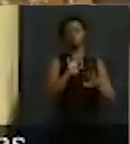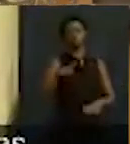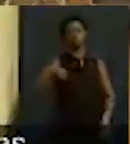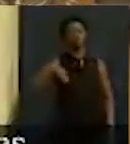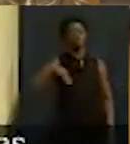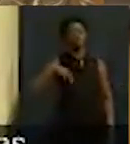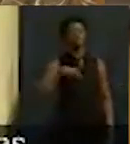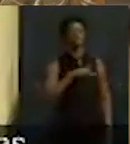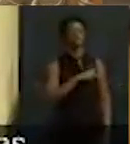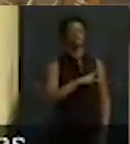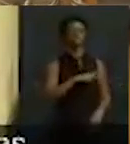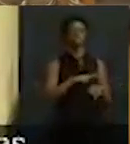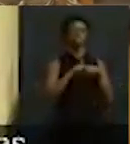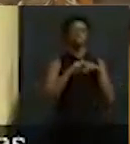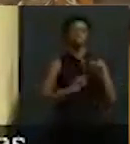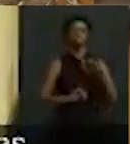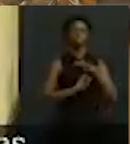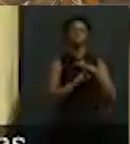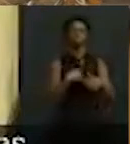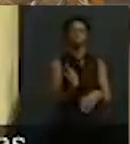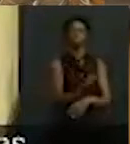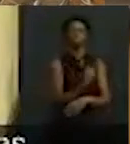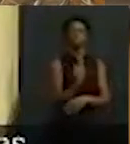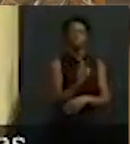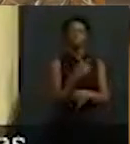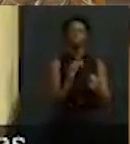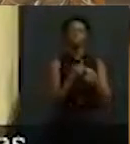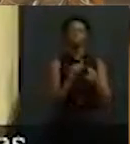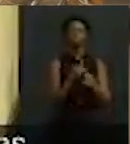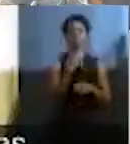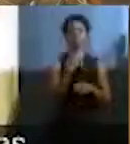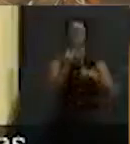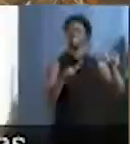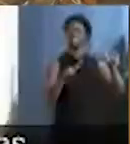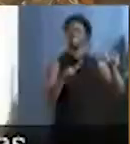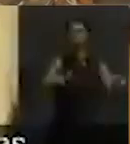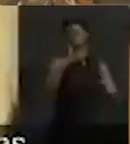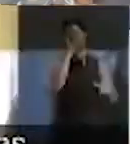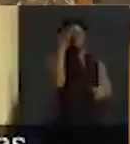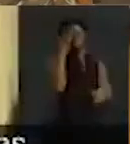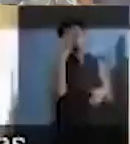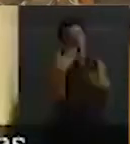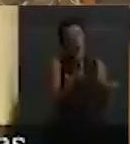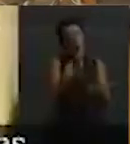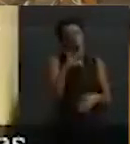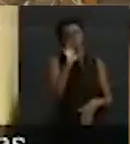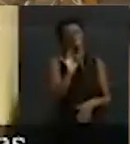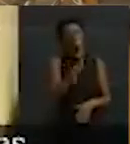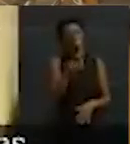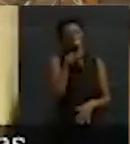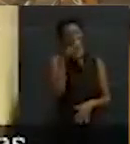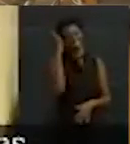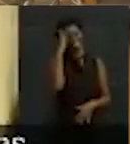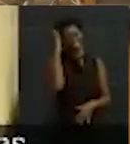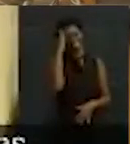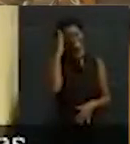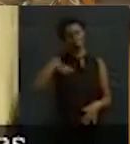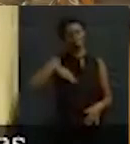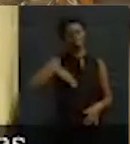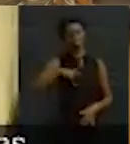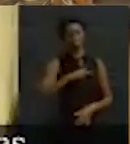Público, que nossa instituição é feita por pessoas. Então, vocês tenham certeza que tudo o que o Ministério